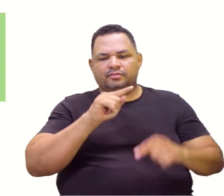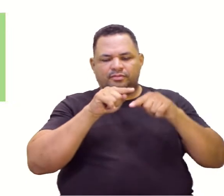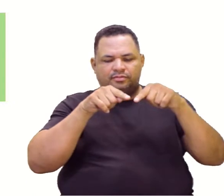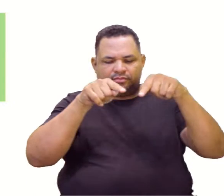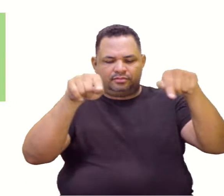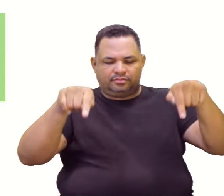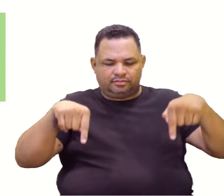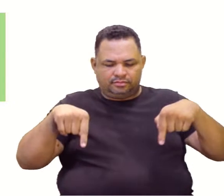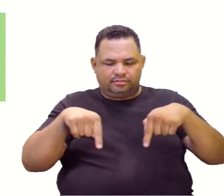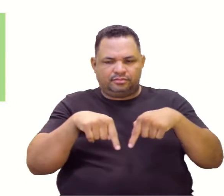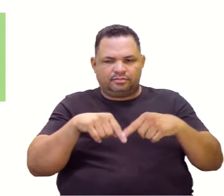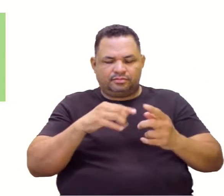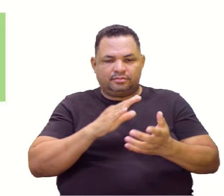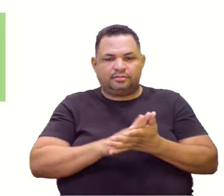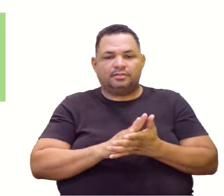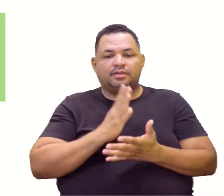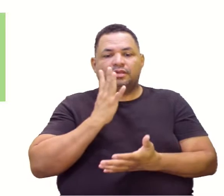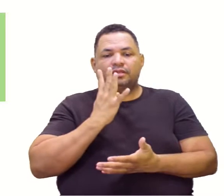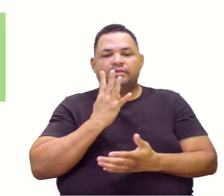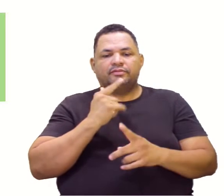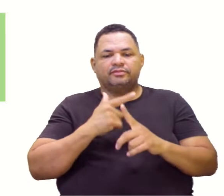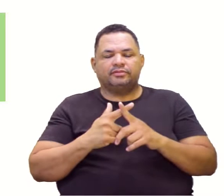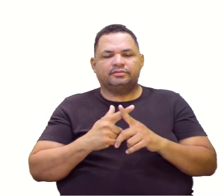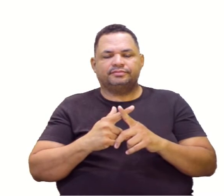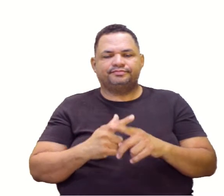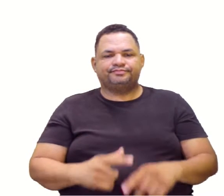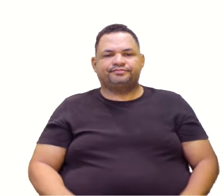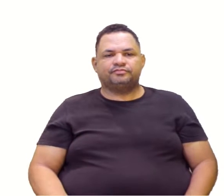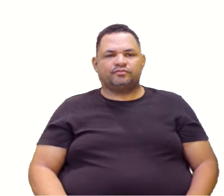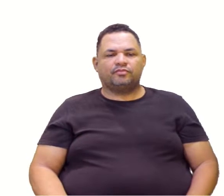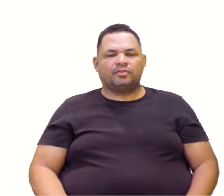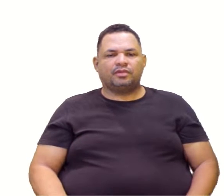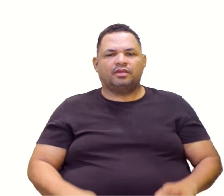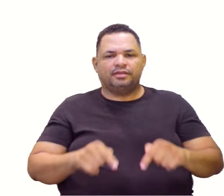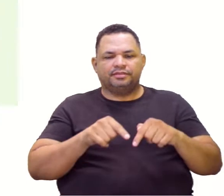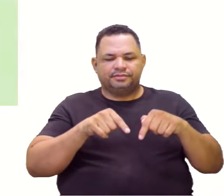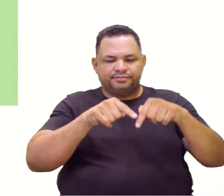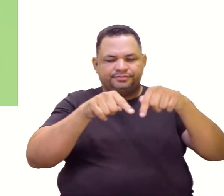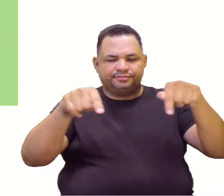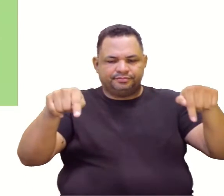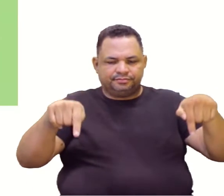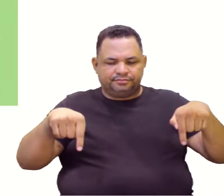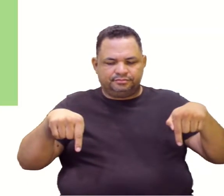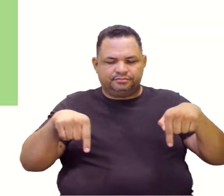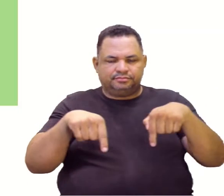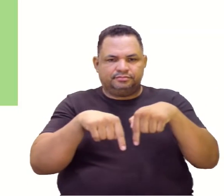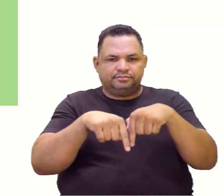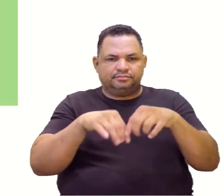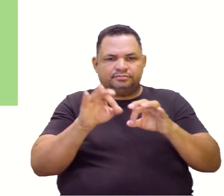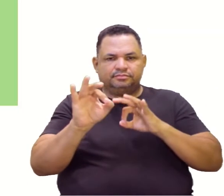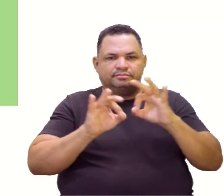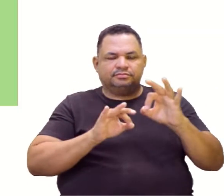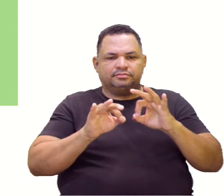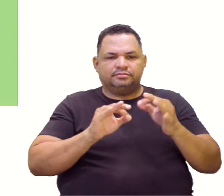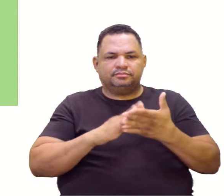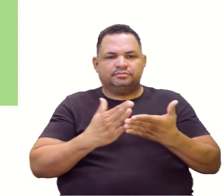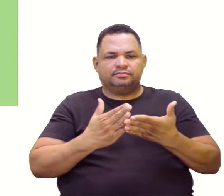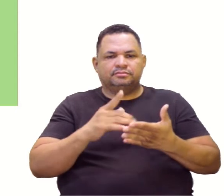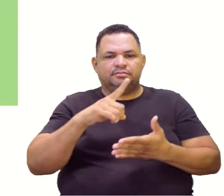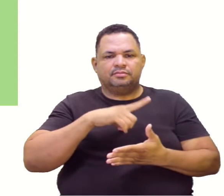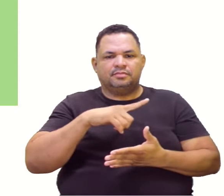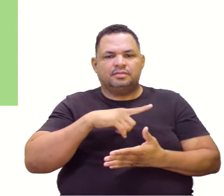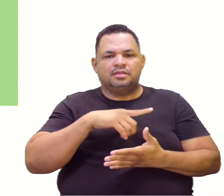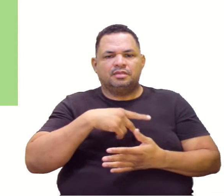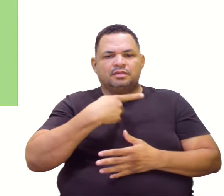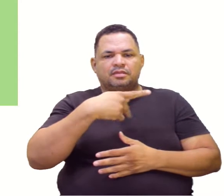iguais, é só a gente fazer 4 vezes o lado. No retângulo, outro caso particular, né? O retângulo agora